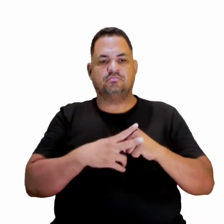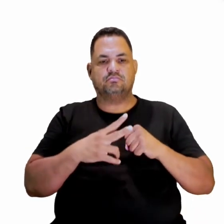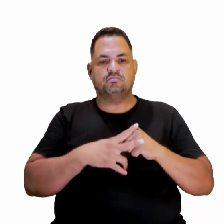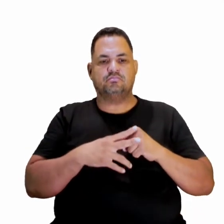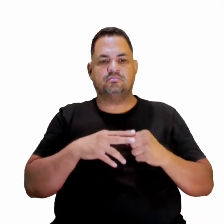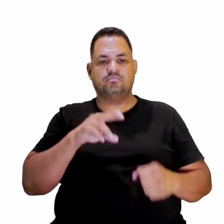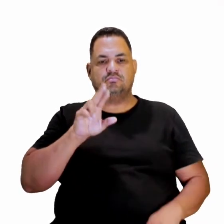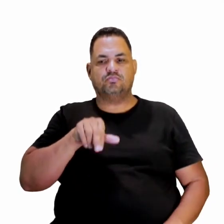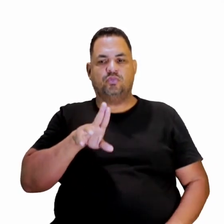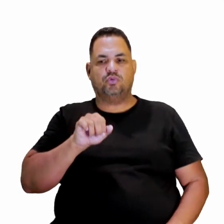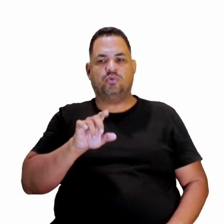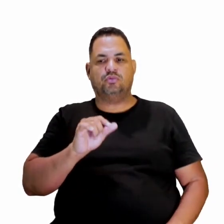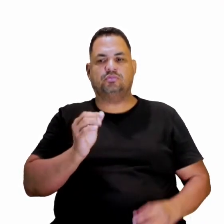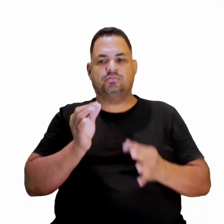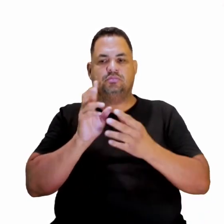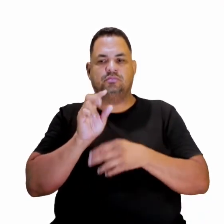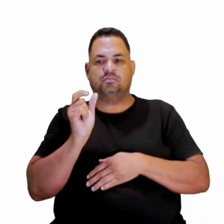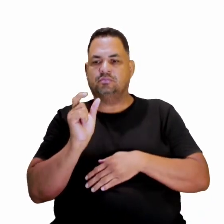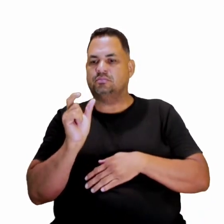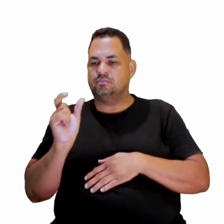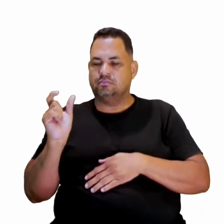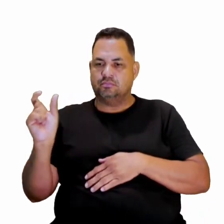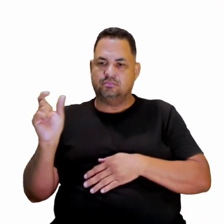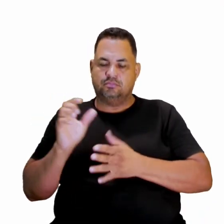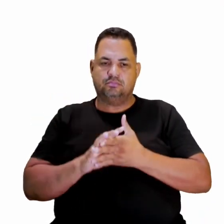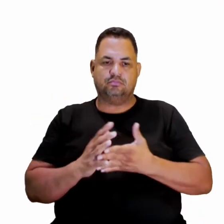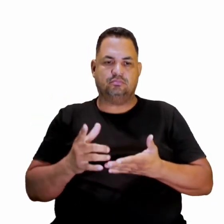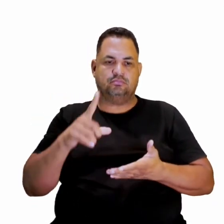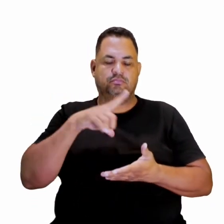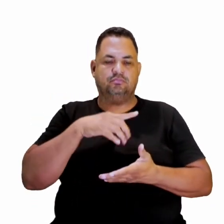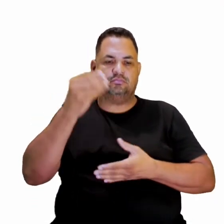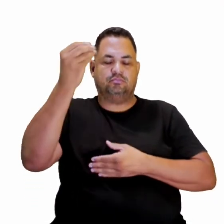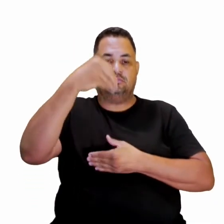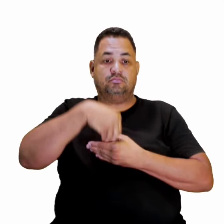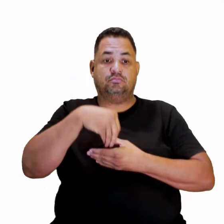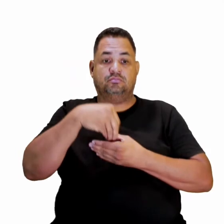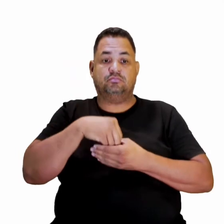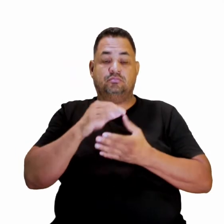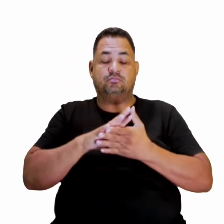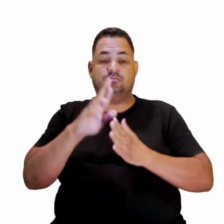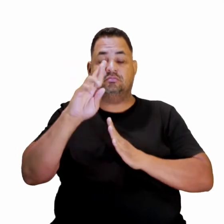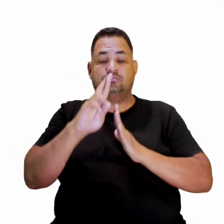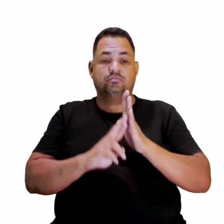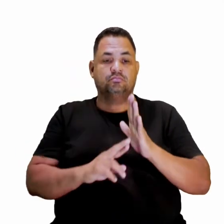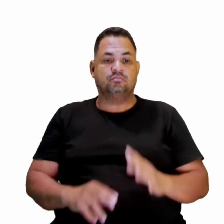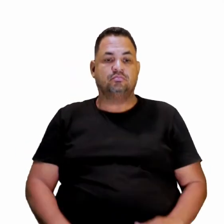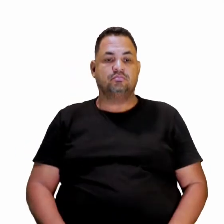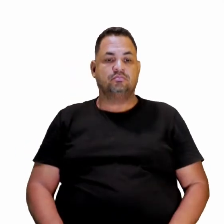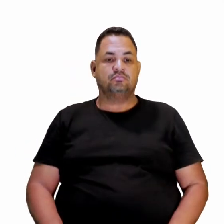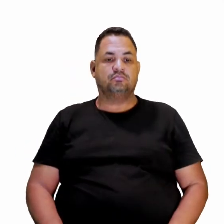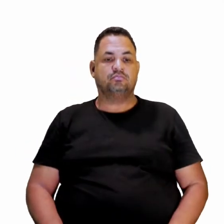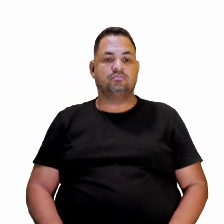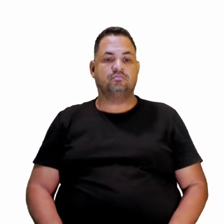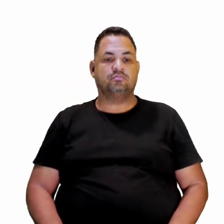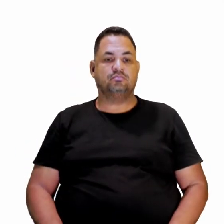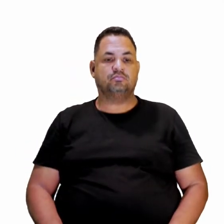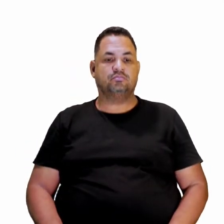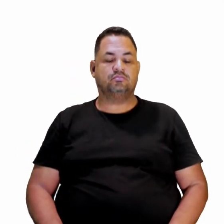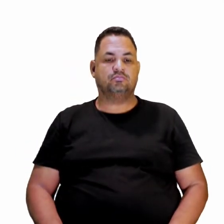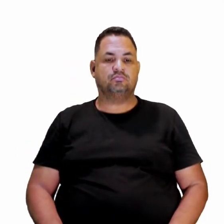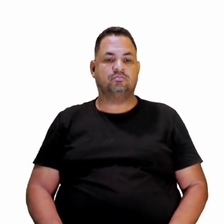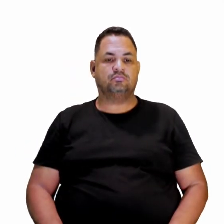monossilábico. Então, os verbos monossilábicos, eles entram nessa regra da consoante, vogal, consoante. Então, consoante,